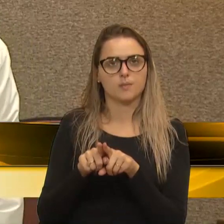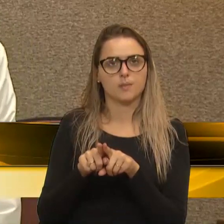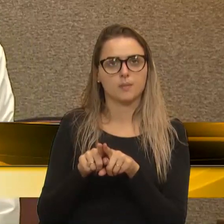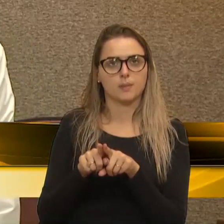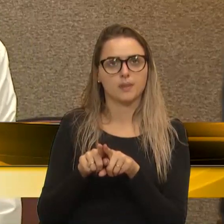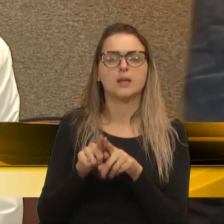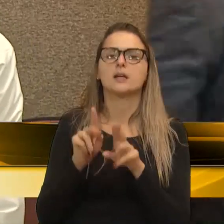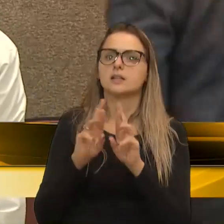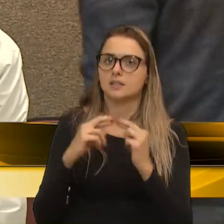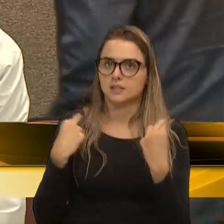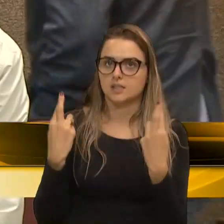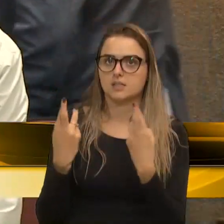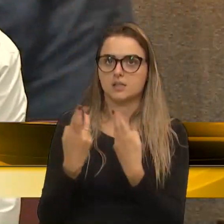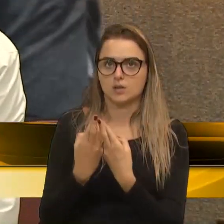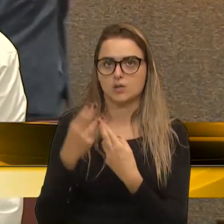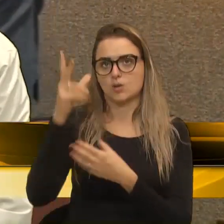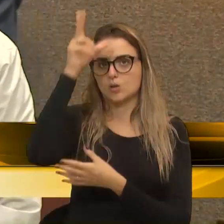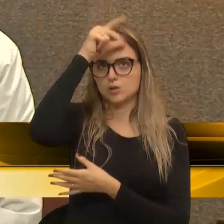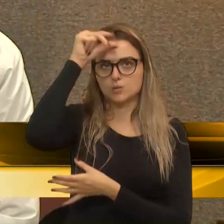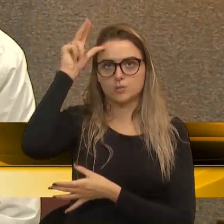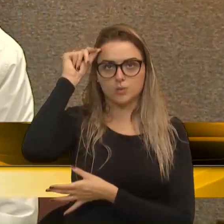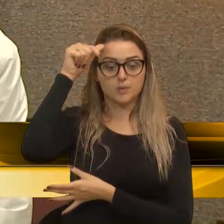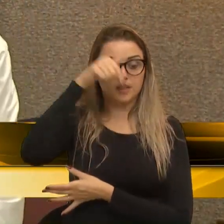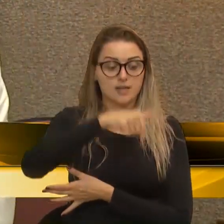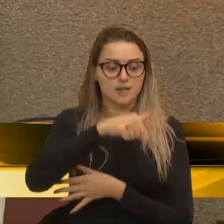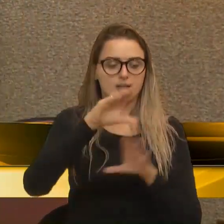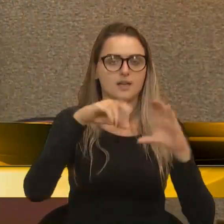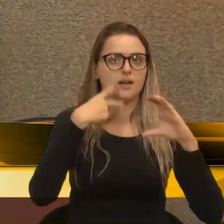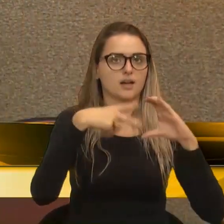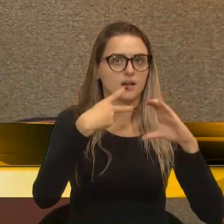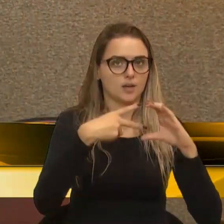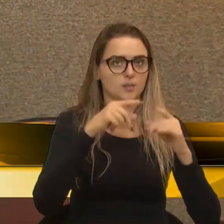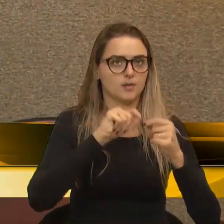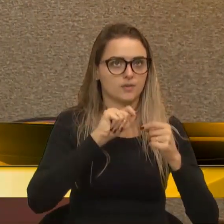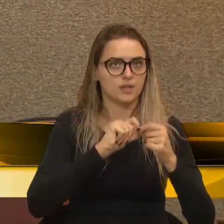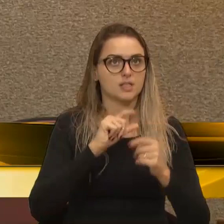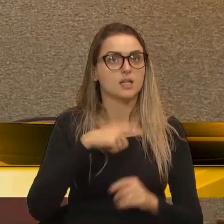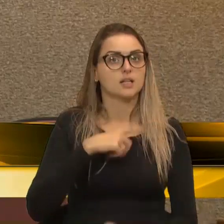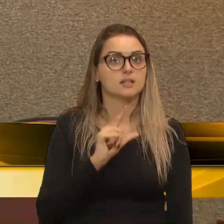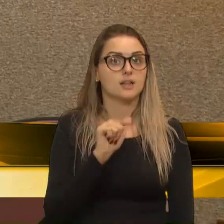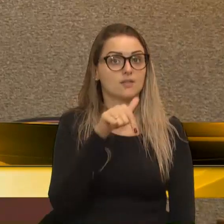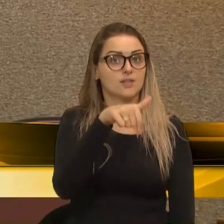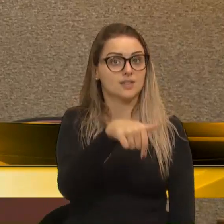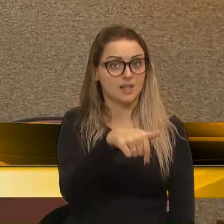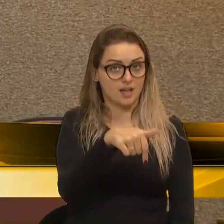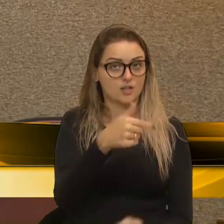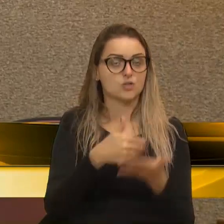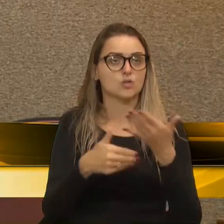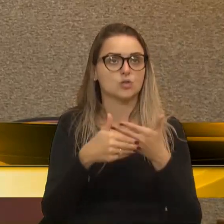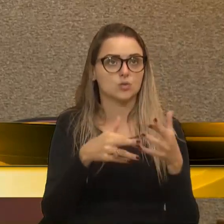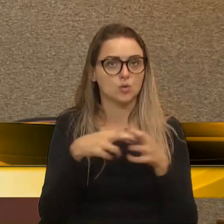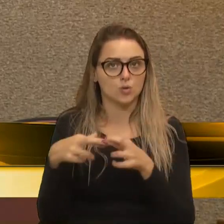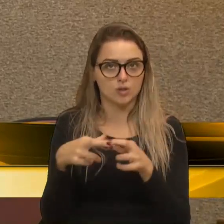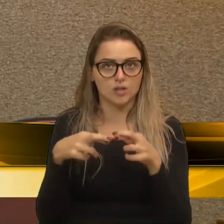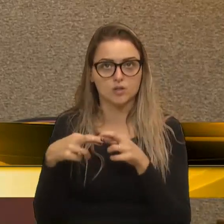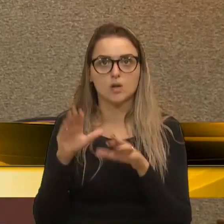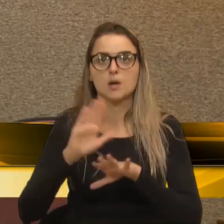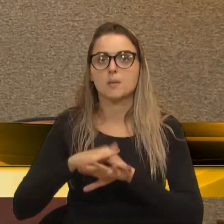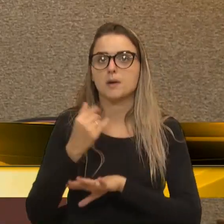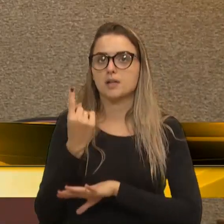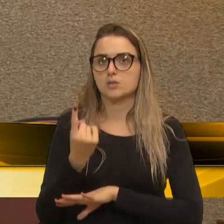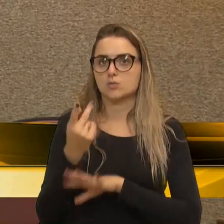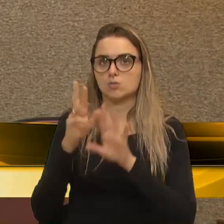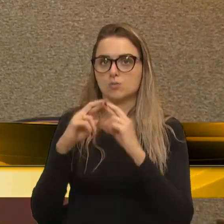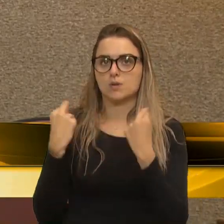nas audiências públicas que a Câmara de Vereadores fez, e foram 7 em toda a região do município, mais uma audiência